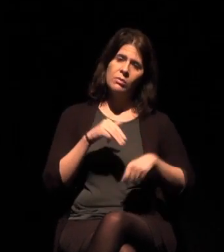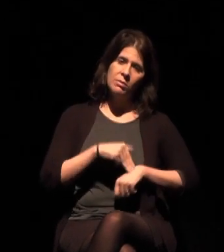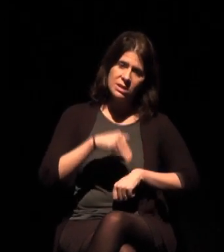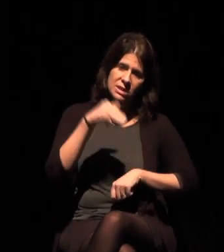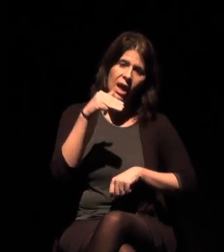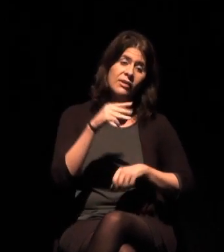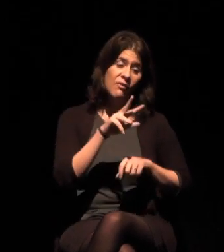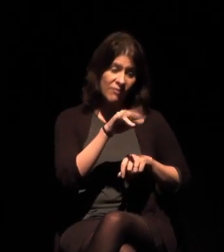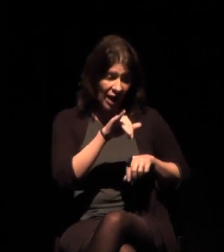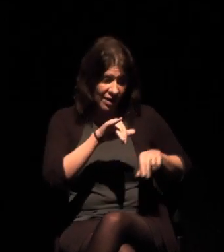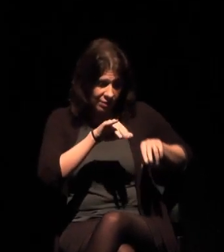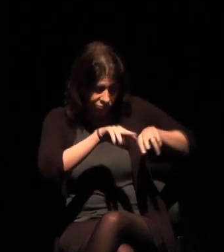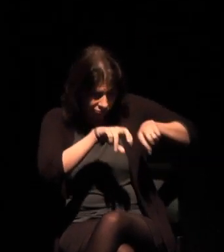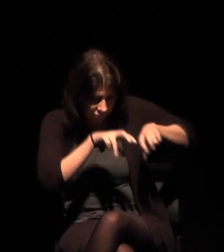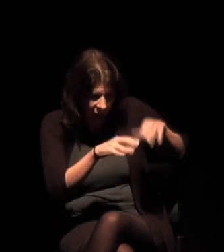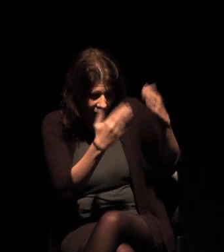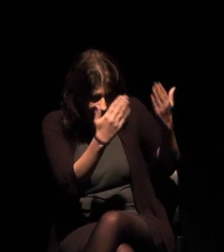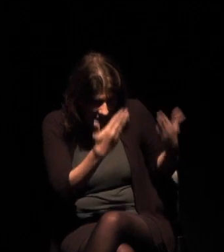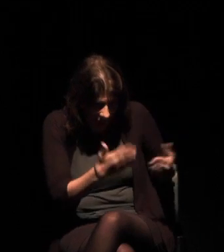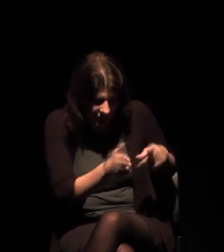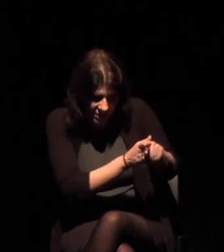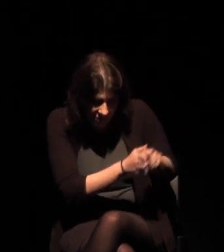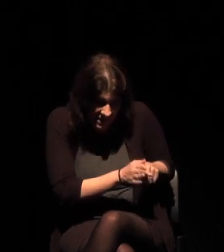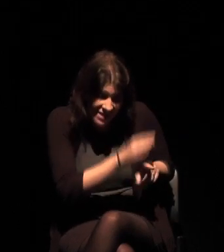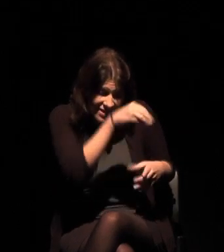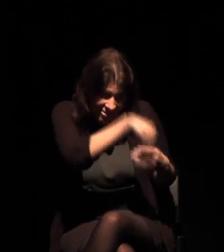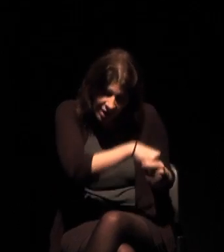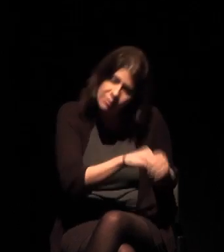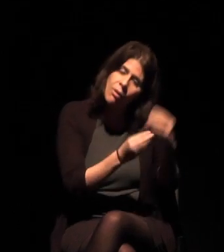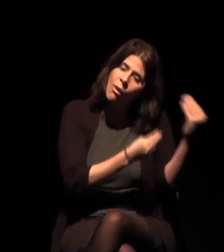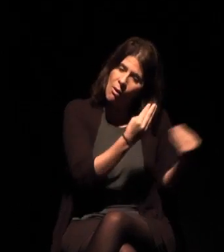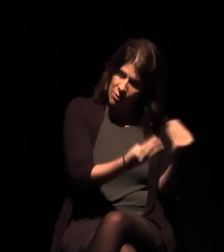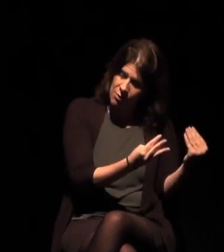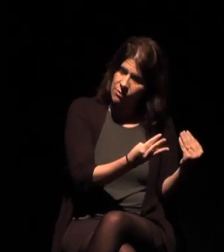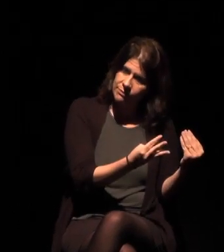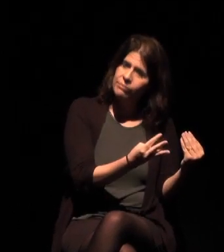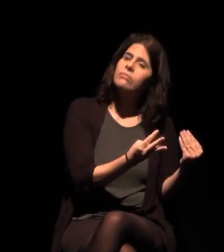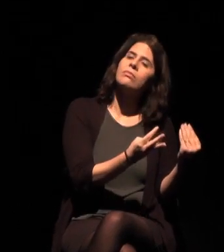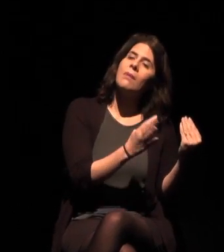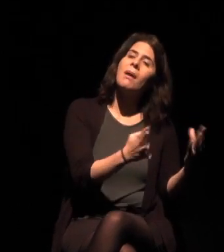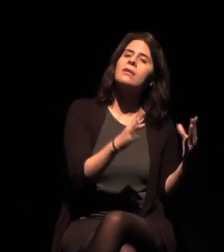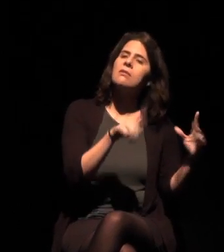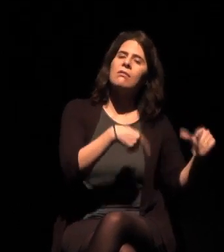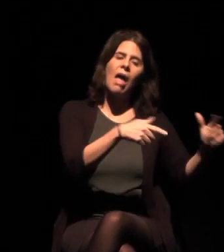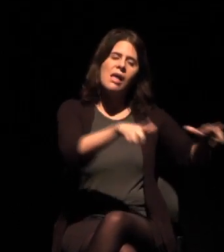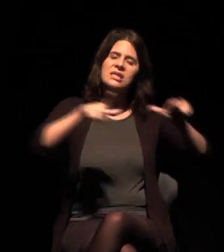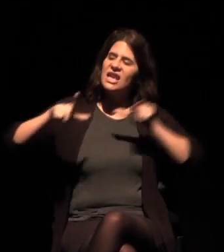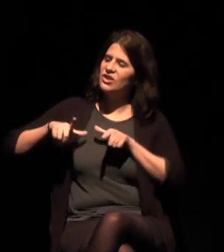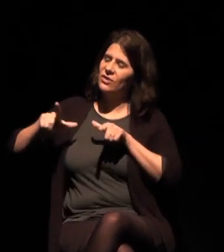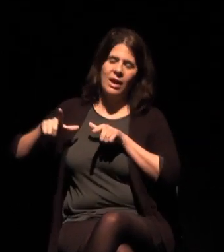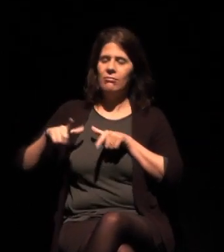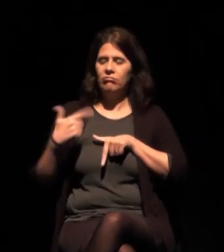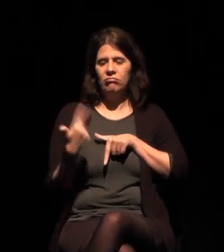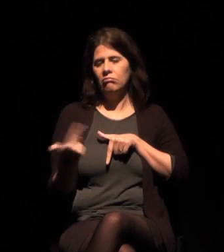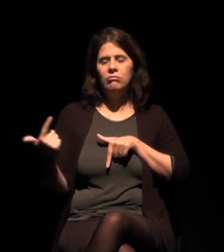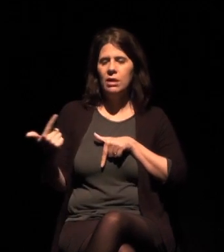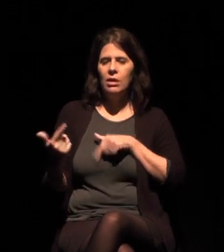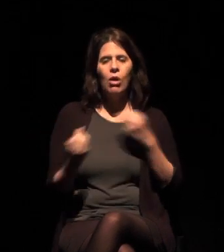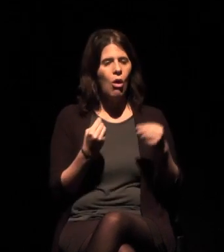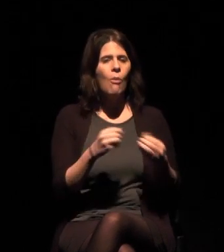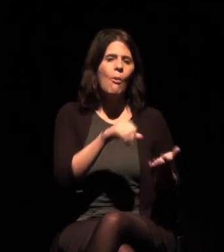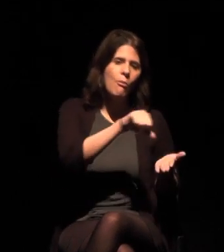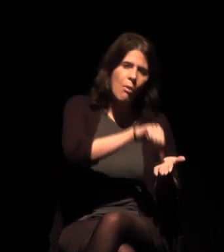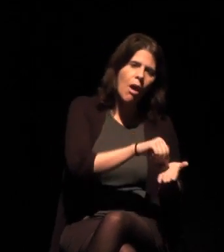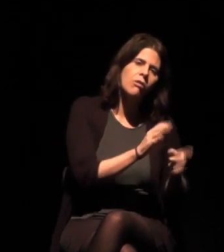fazer investigação sobre atividades desenvolvidas lá dentro nomeadamente envolve a actividade do próprio parque ou atividade das empresas